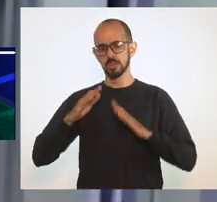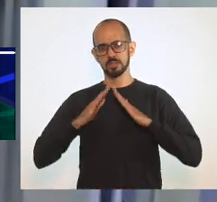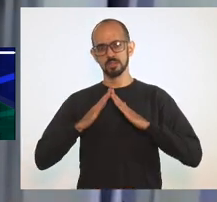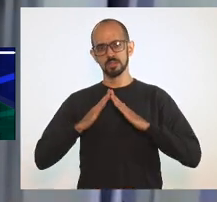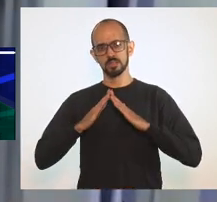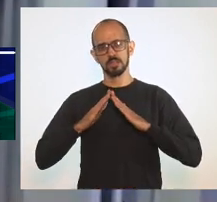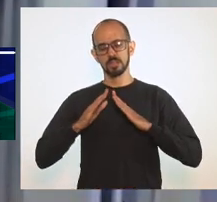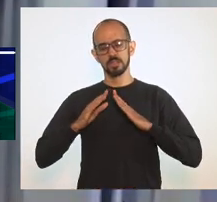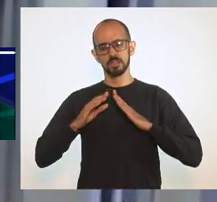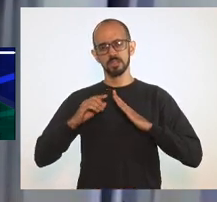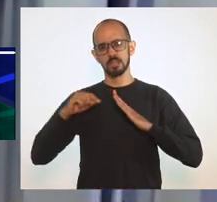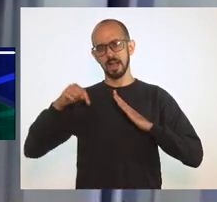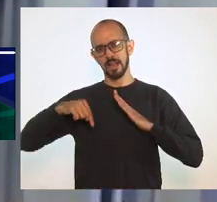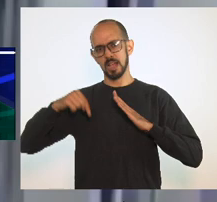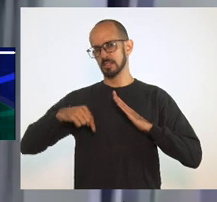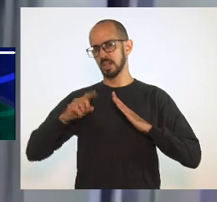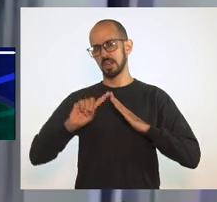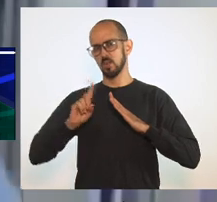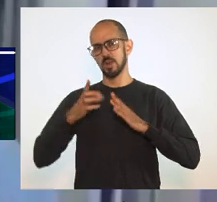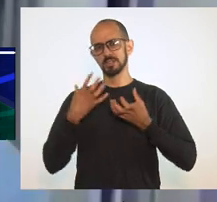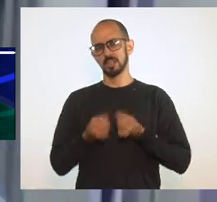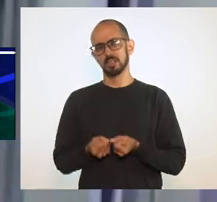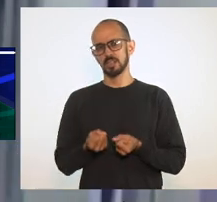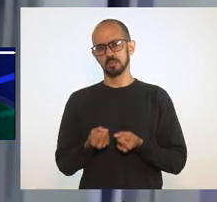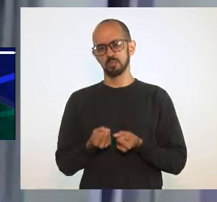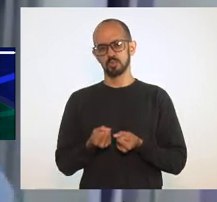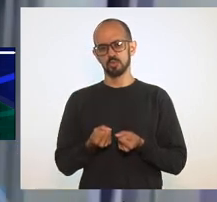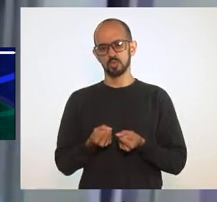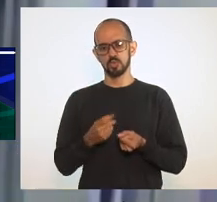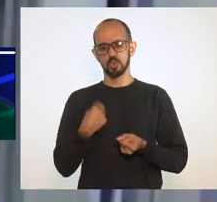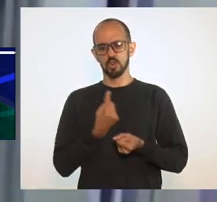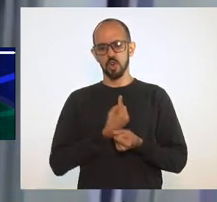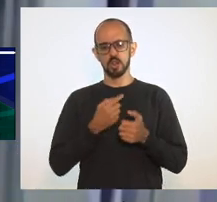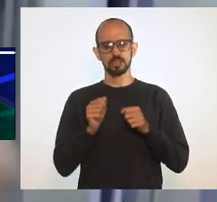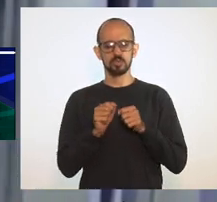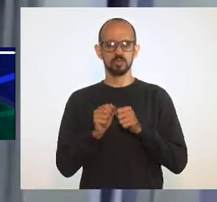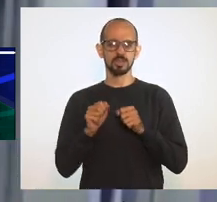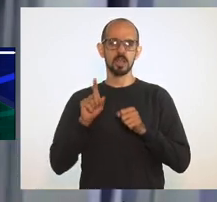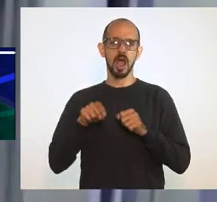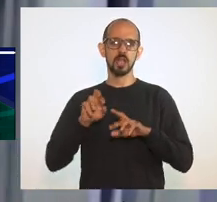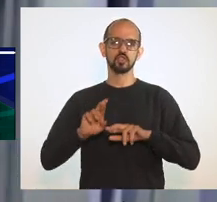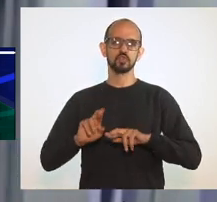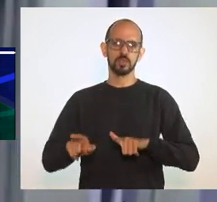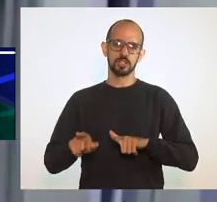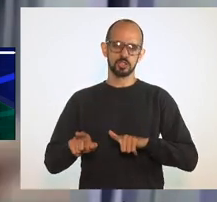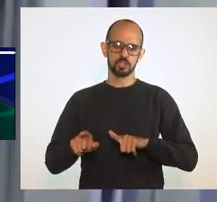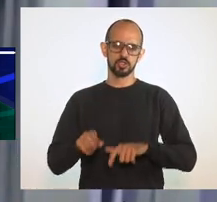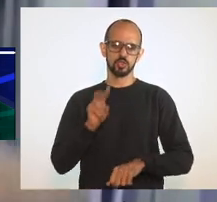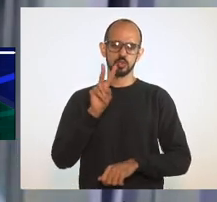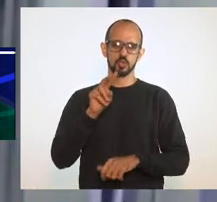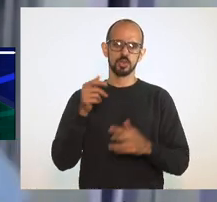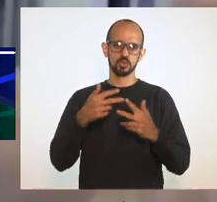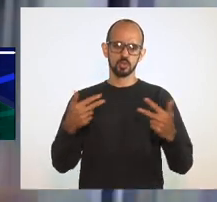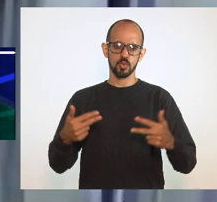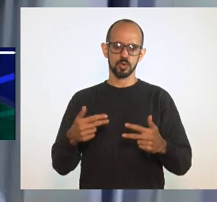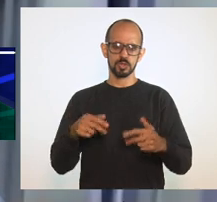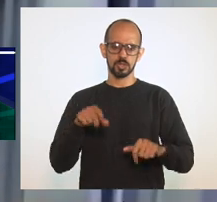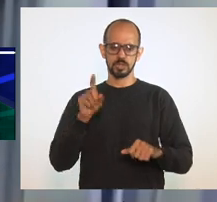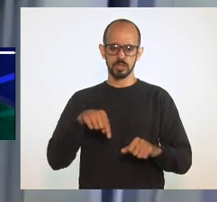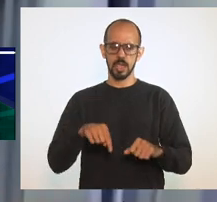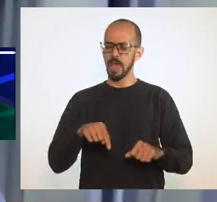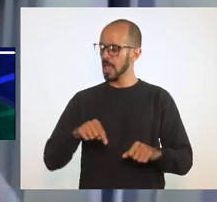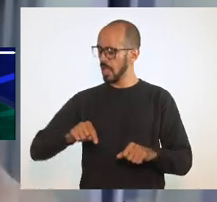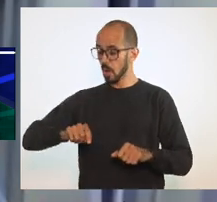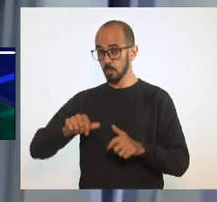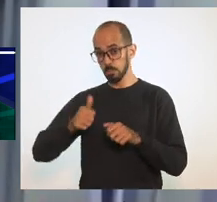aceitou bancar esse tipo de chantagem. O que a gente está fazendo aqui é uma coisa bem diferente. Dois fundos apenas, um deles vocacionado para